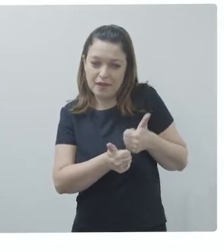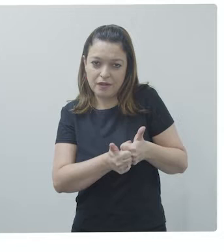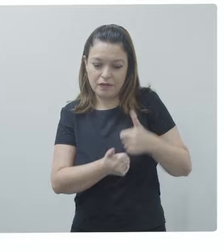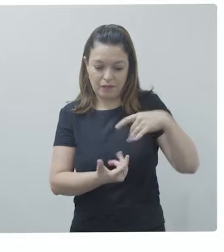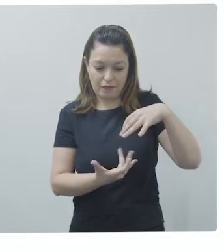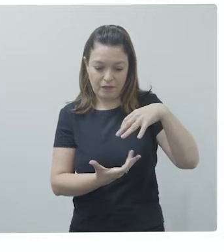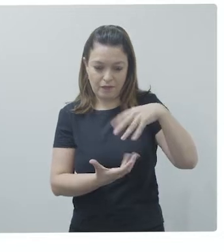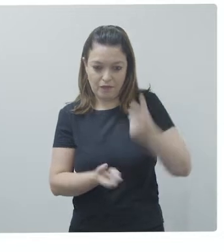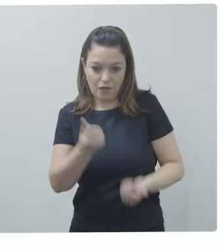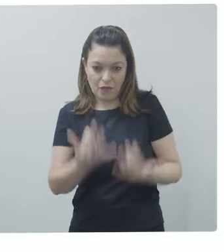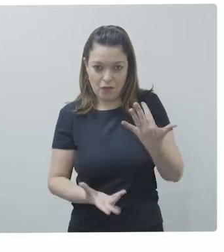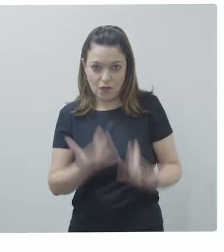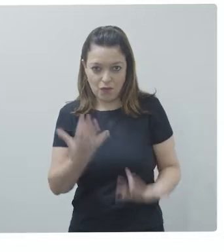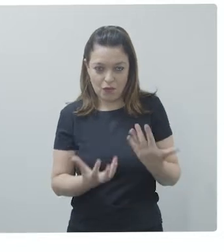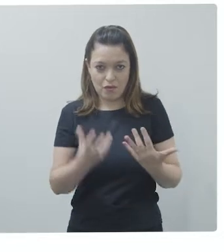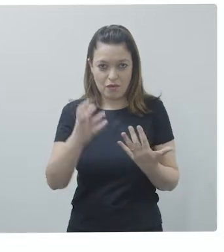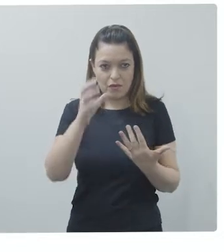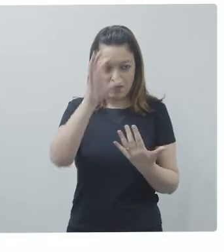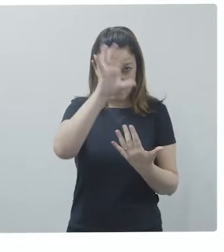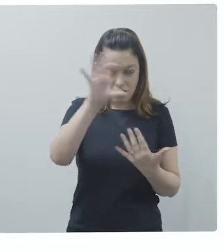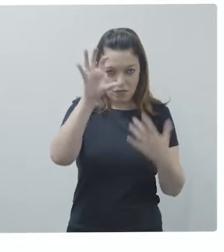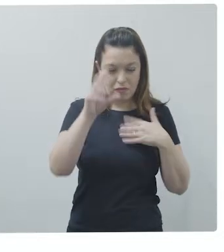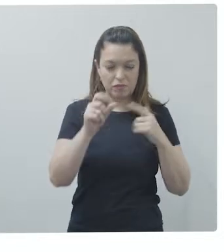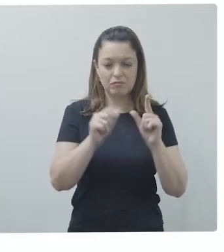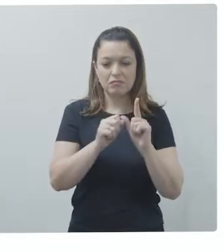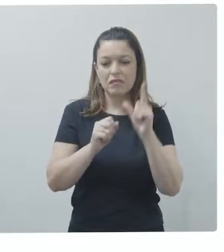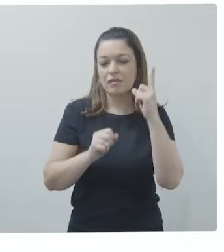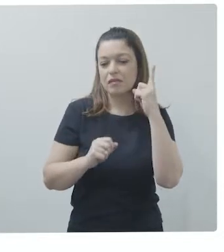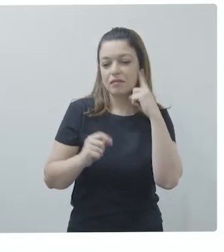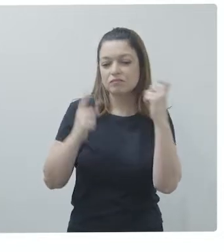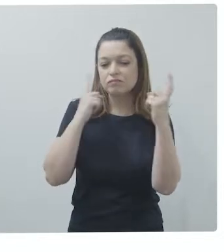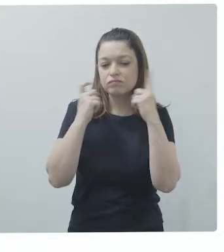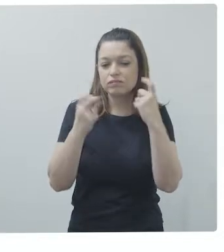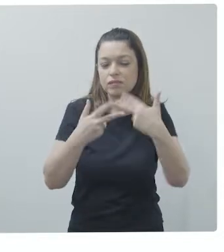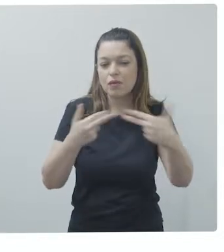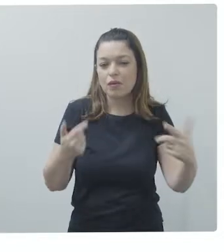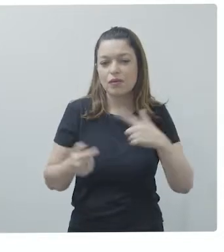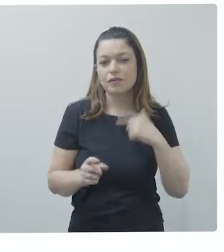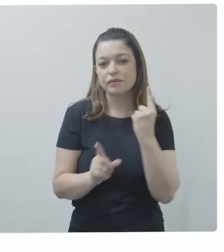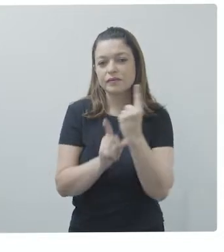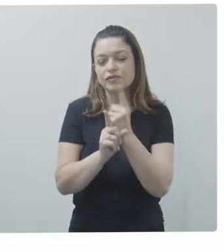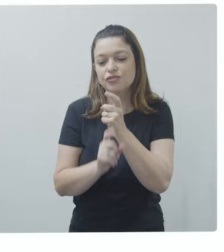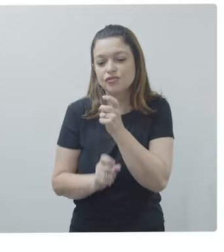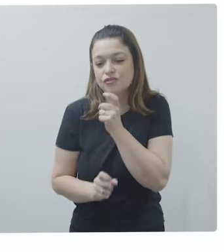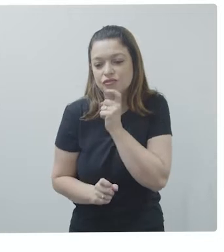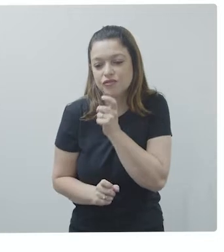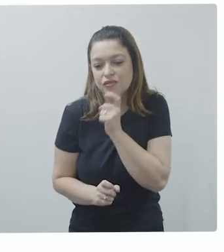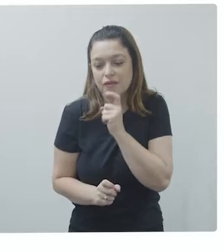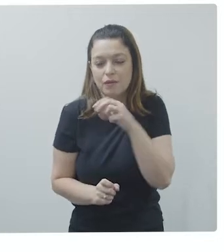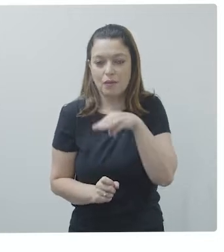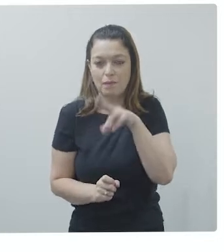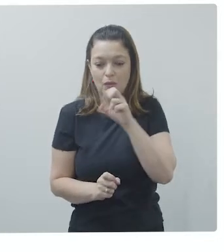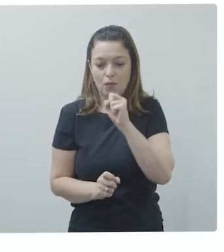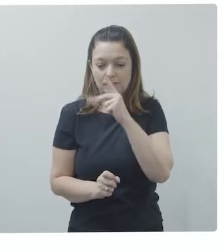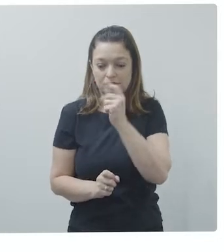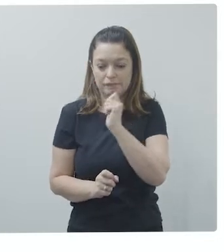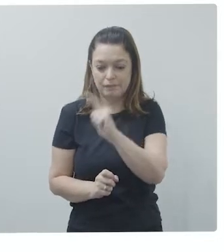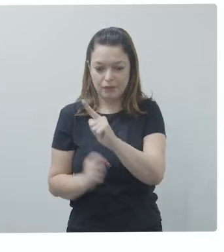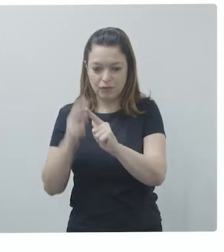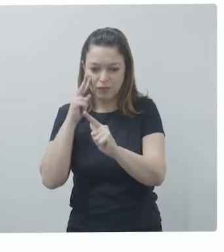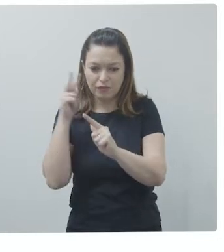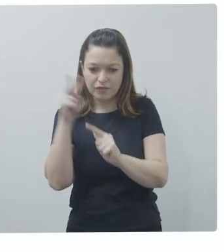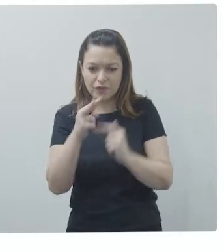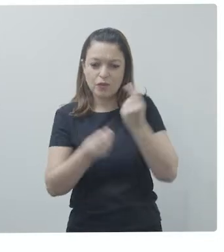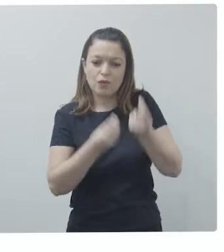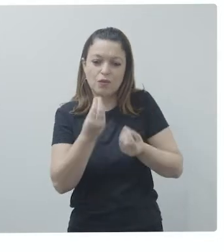fogo, as brasas e fagulhas de Muspel encontravam as geleiras, e ventos mornos da terra em chamas